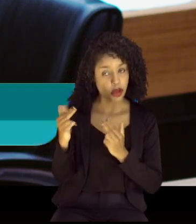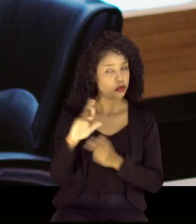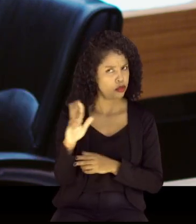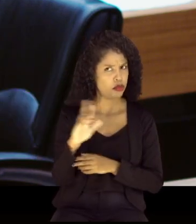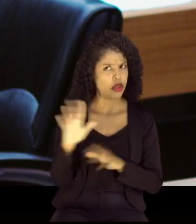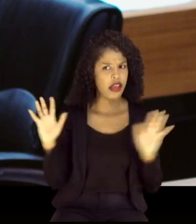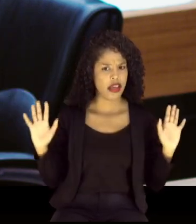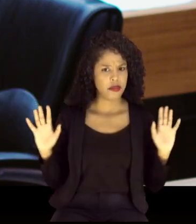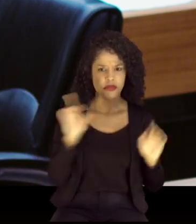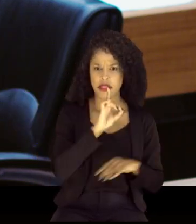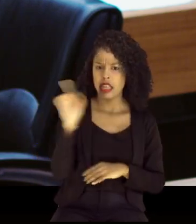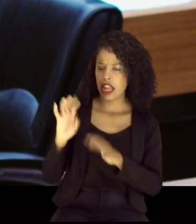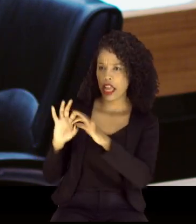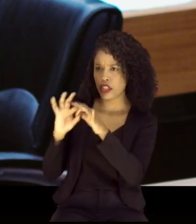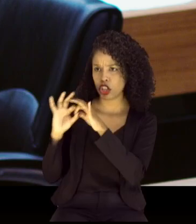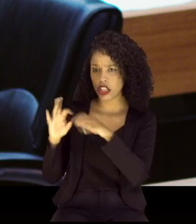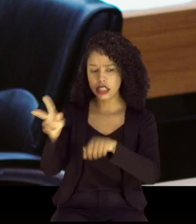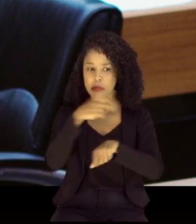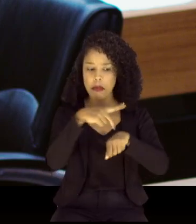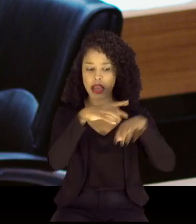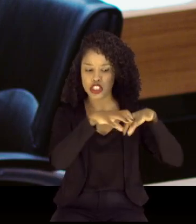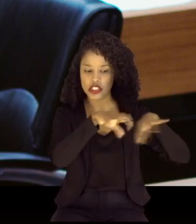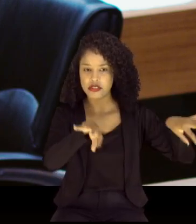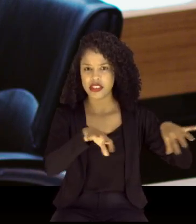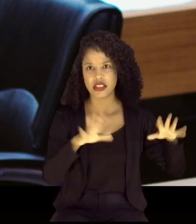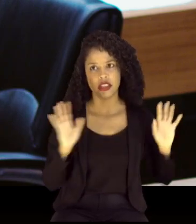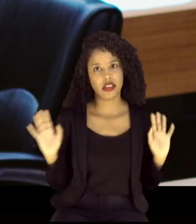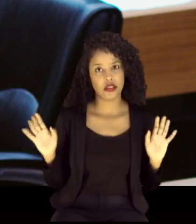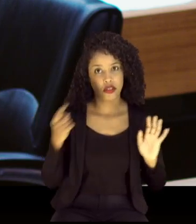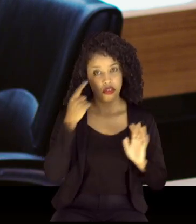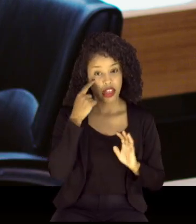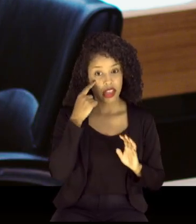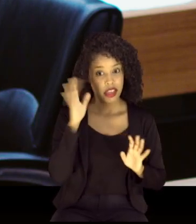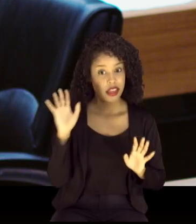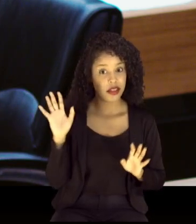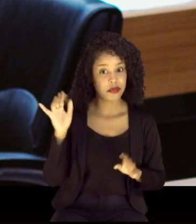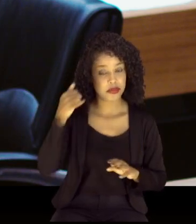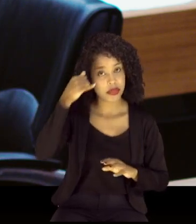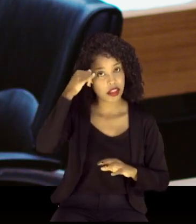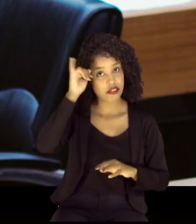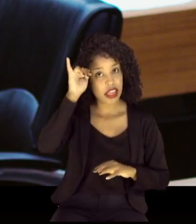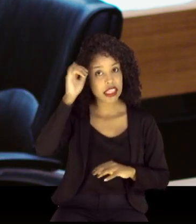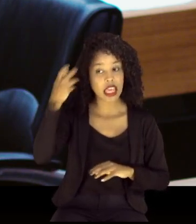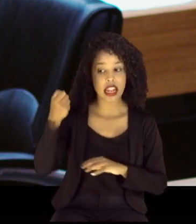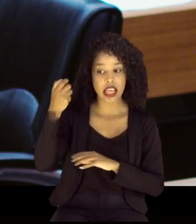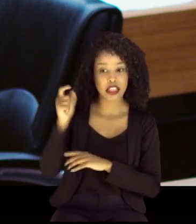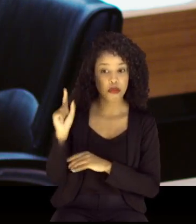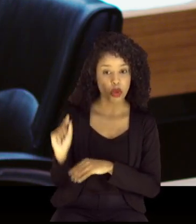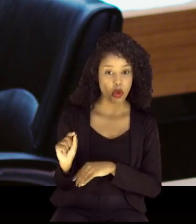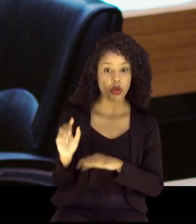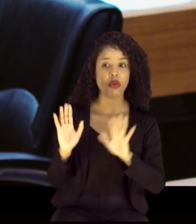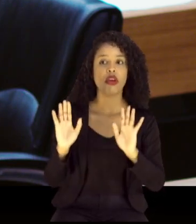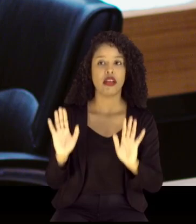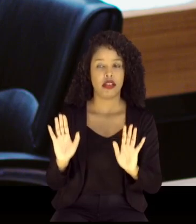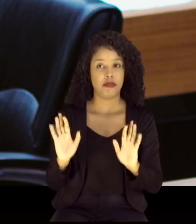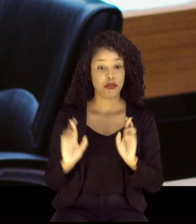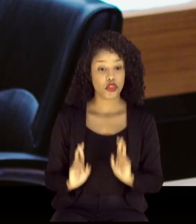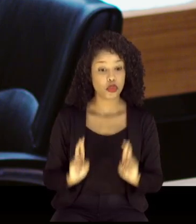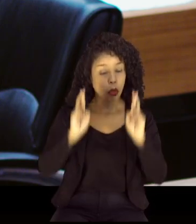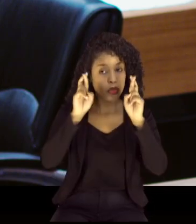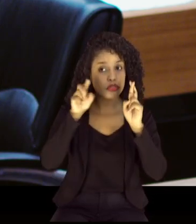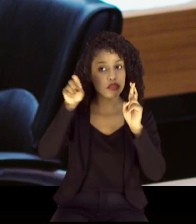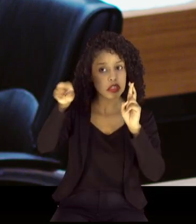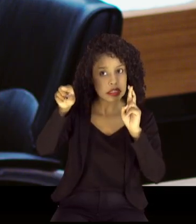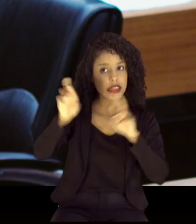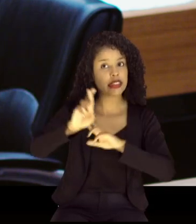diz, a direita tem que estar unida, o país dividido, que esse negócio do Nordeste é uma vaquinha... É uma vaquinha que dá pouco leite, não sei o que tal. Eu espero que Vossa Excelência não